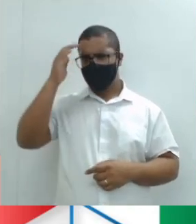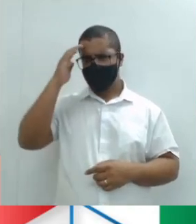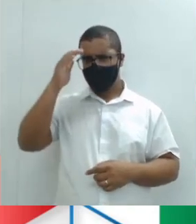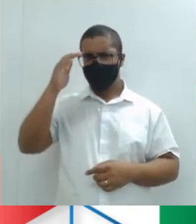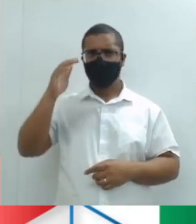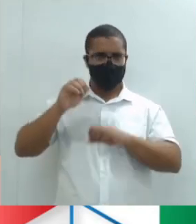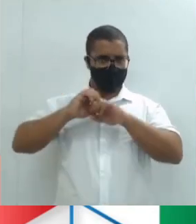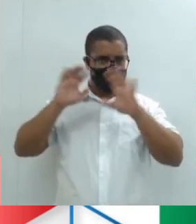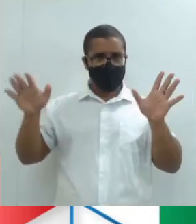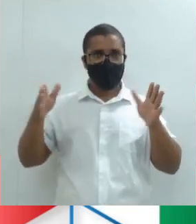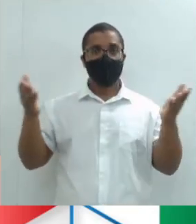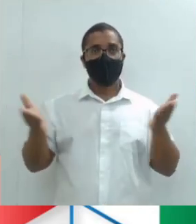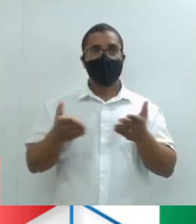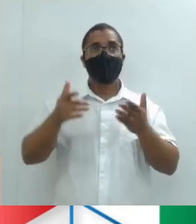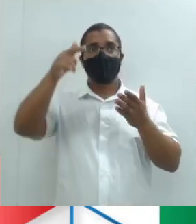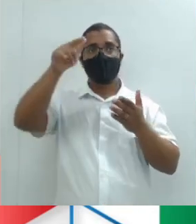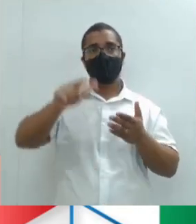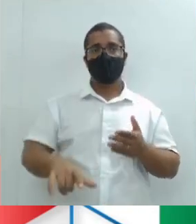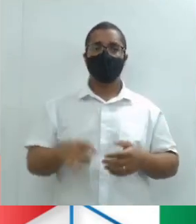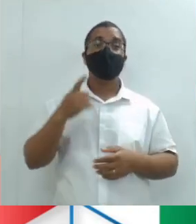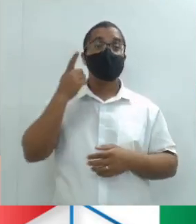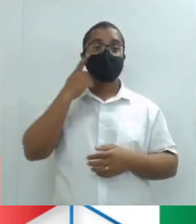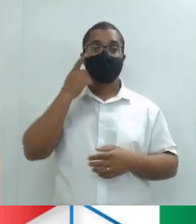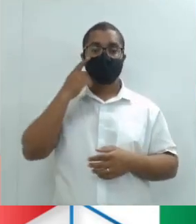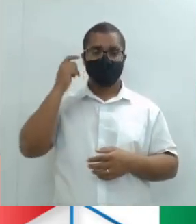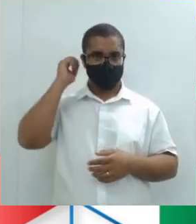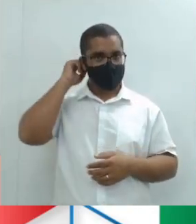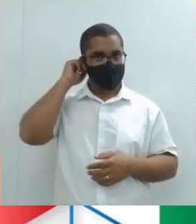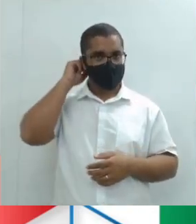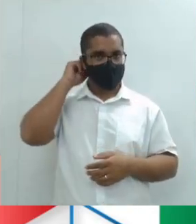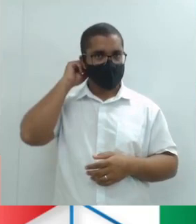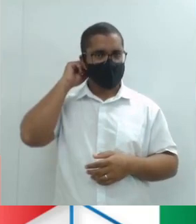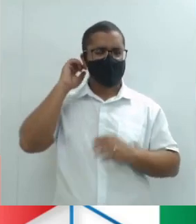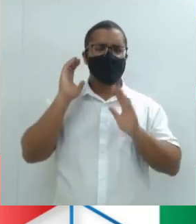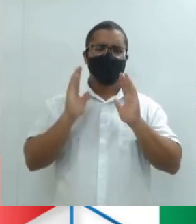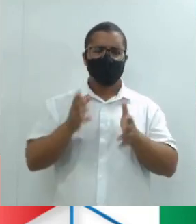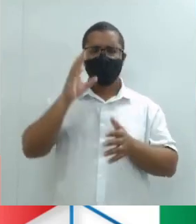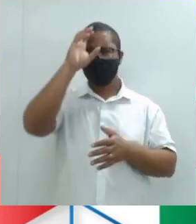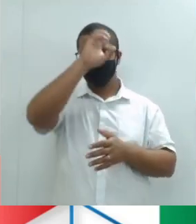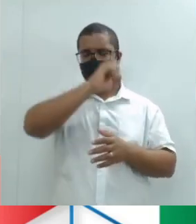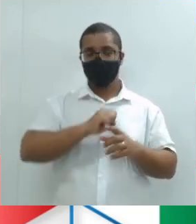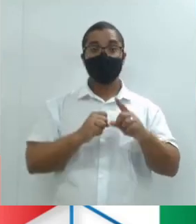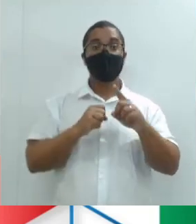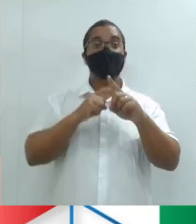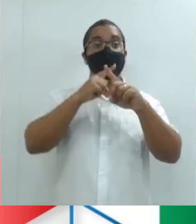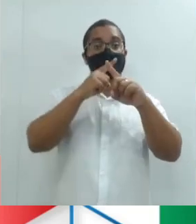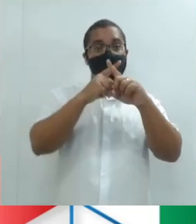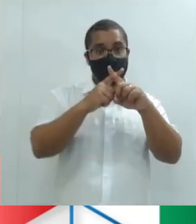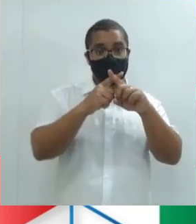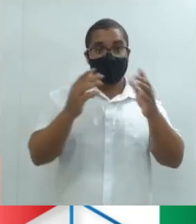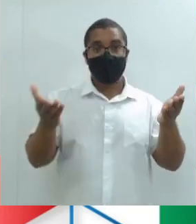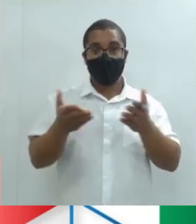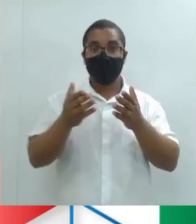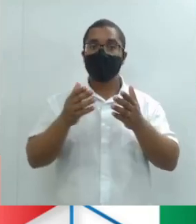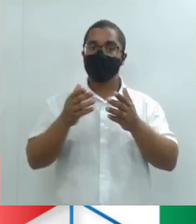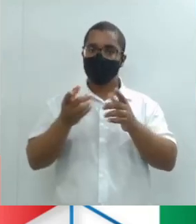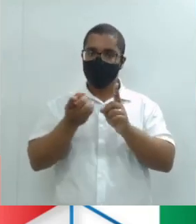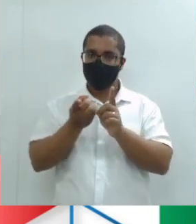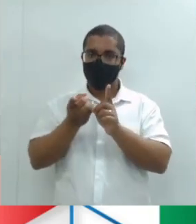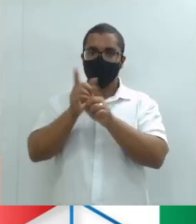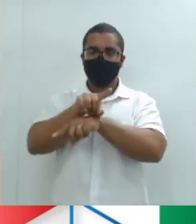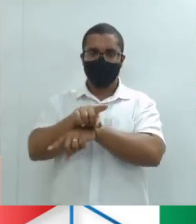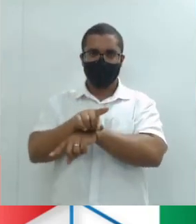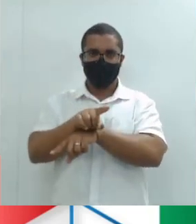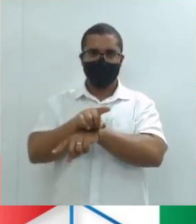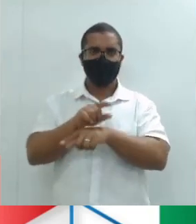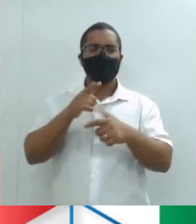seguir agora a segunda propriedade. Acompanha comigo. A gente viu multiplicação, agora a gente vai ver o oposto.